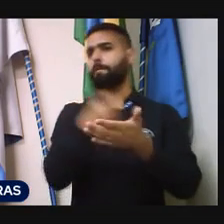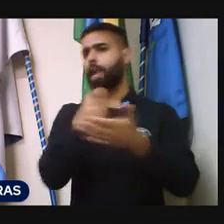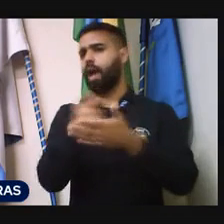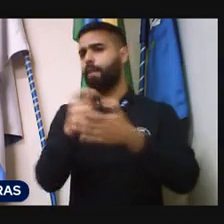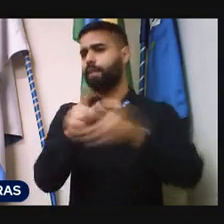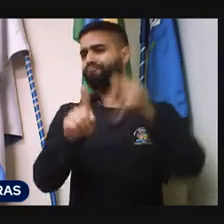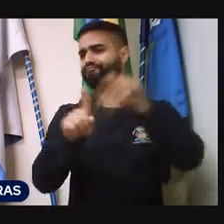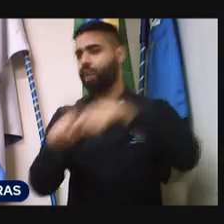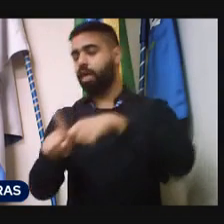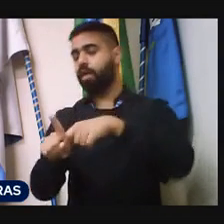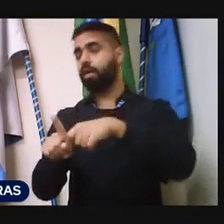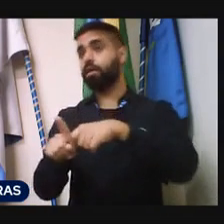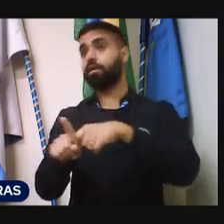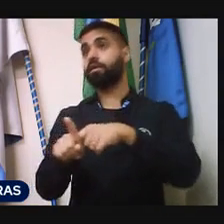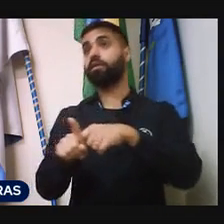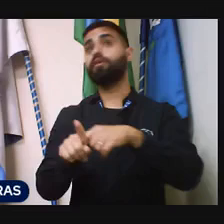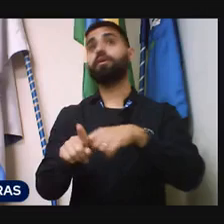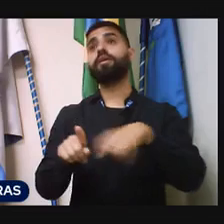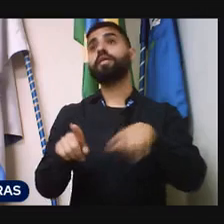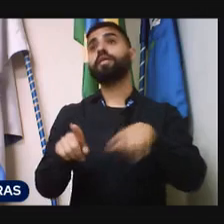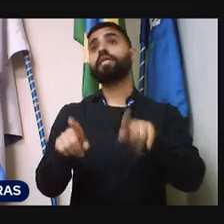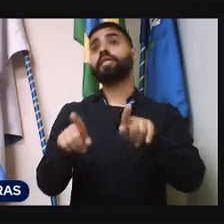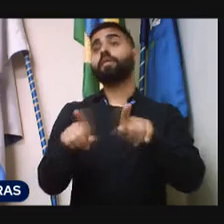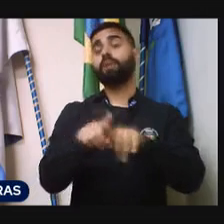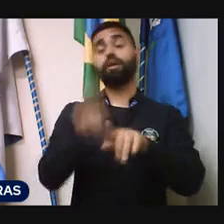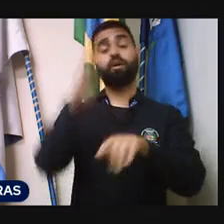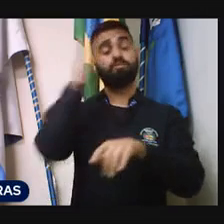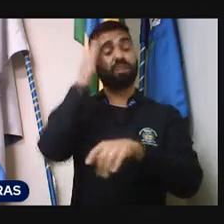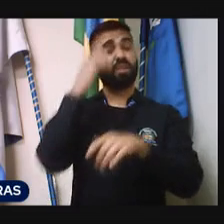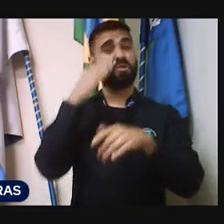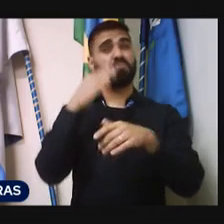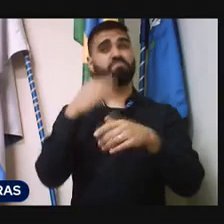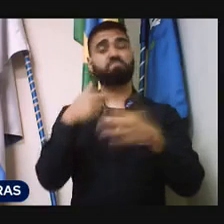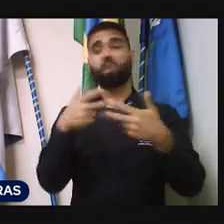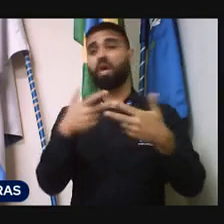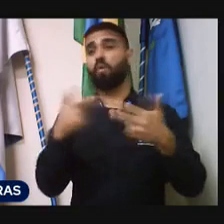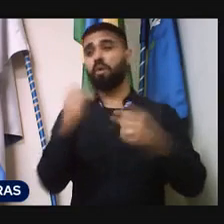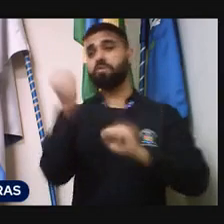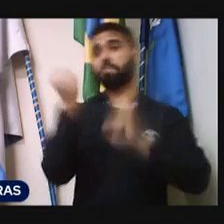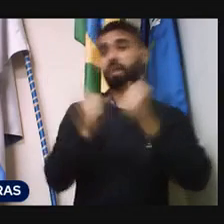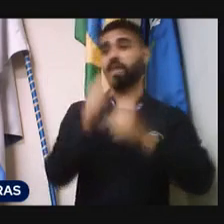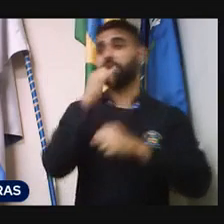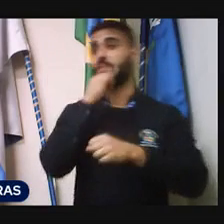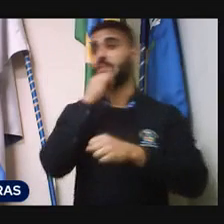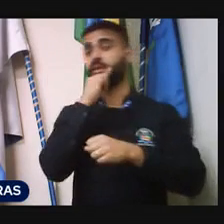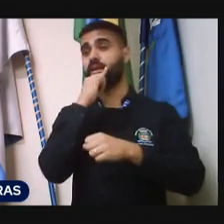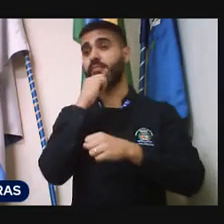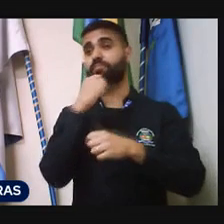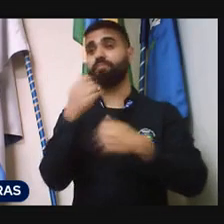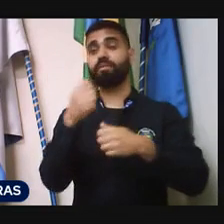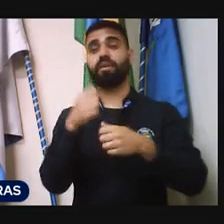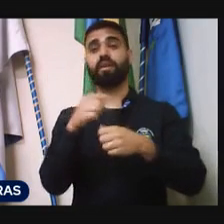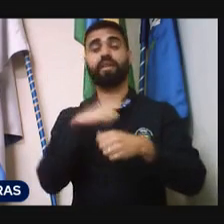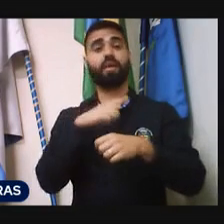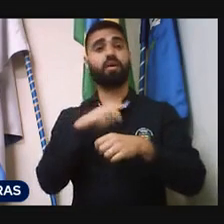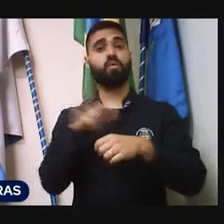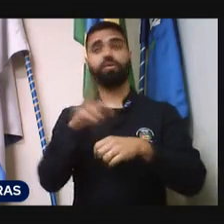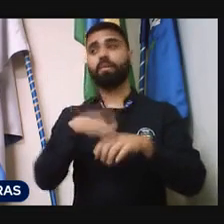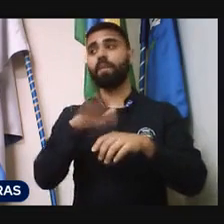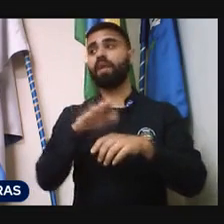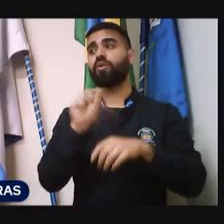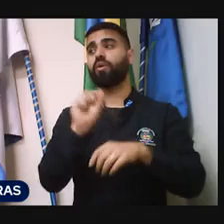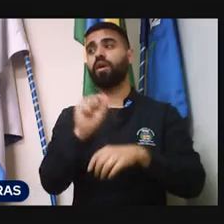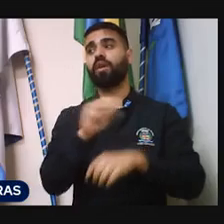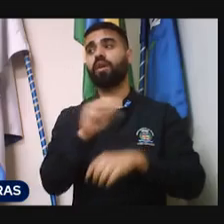e eu sei maior gasto de uma empresa seja ela com fiz um pratinho usou não é o funcionário mas sem